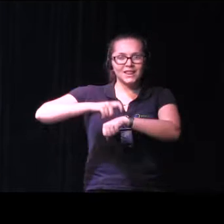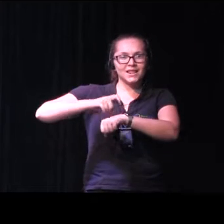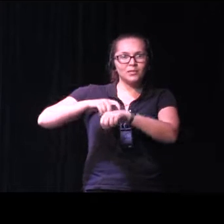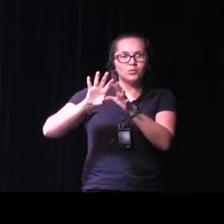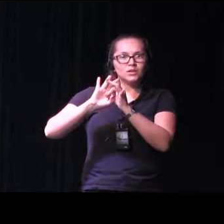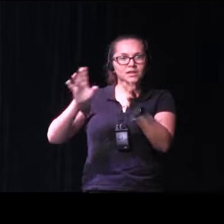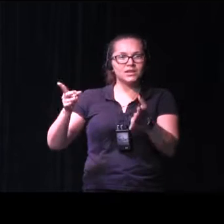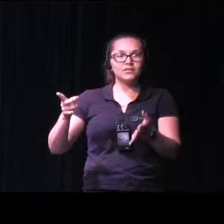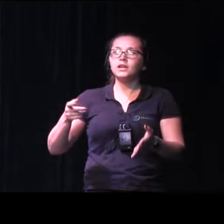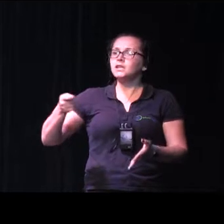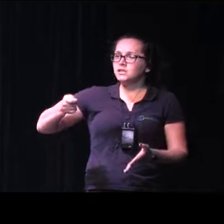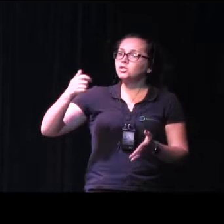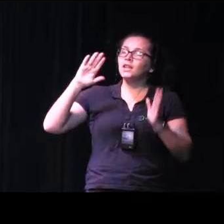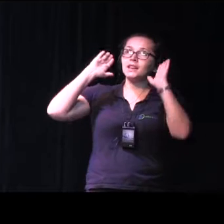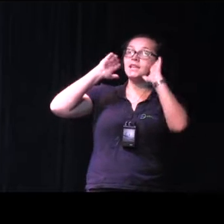queríamos